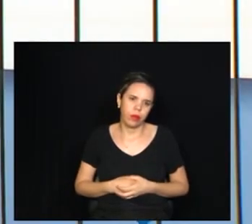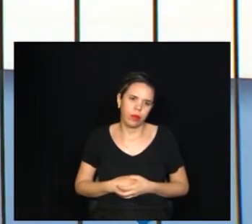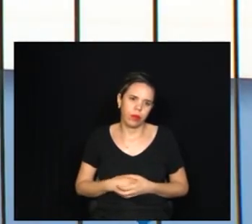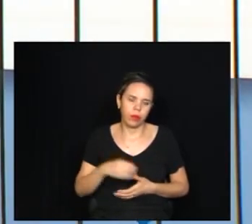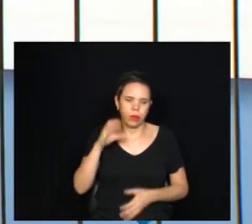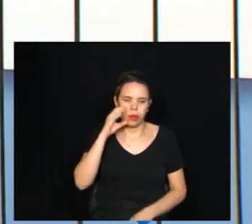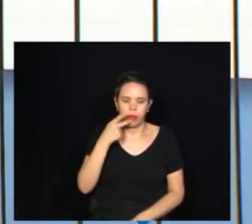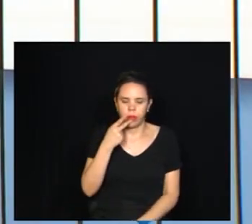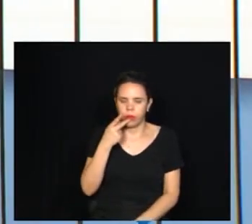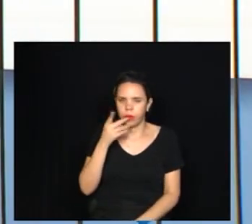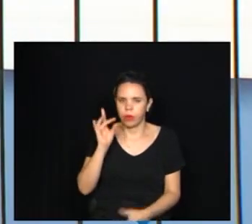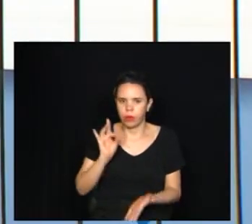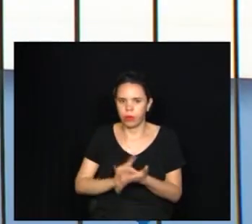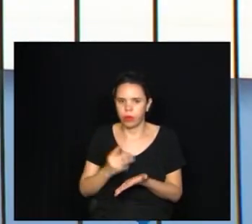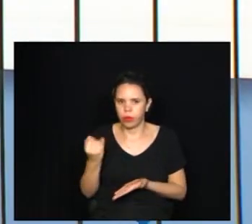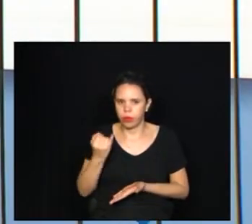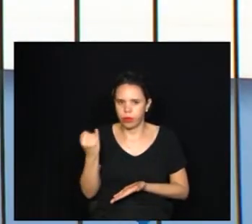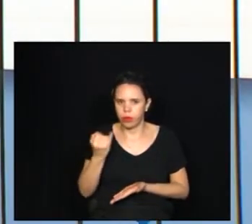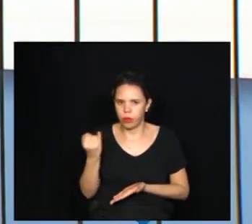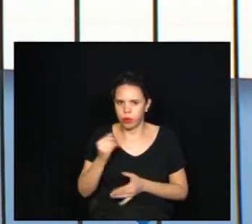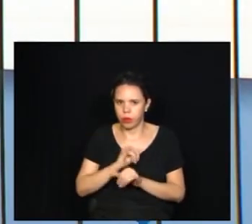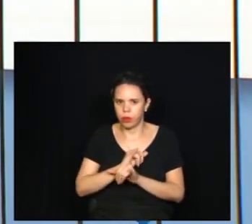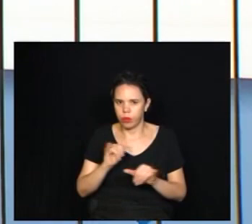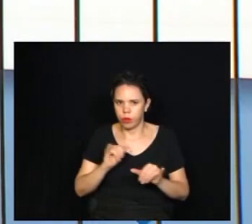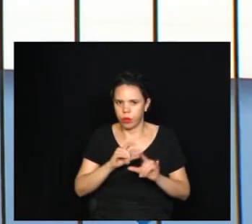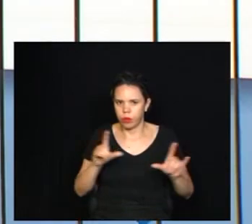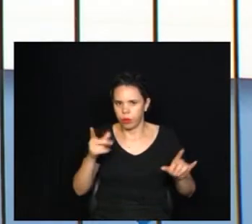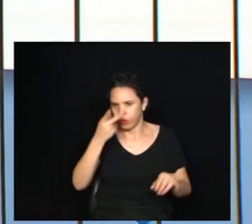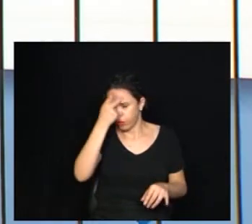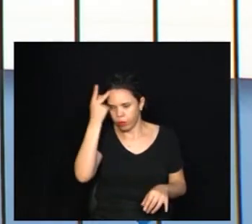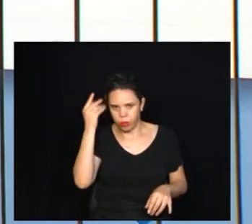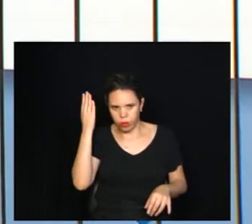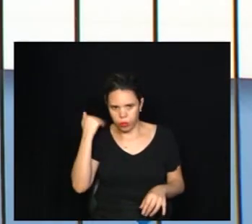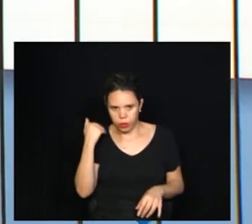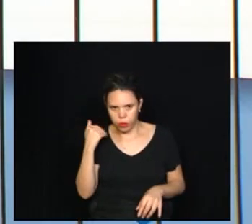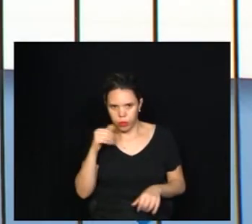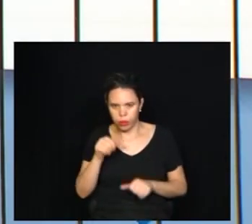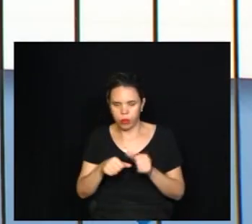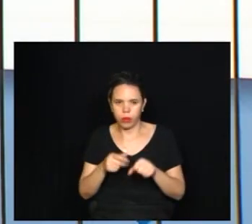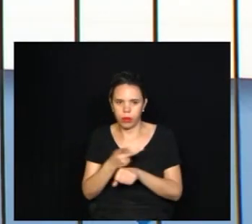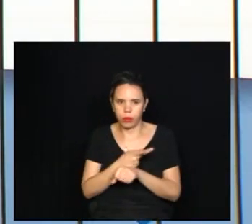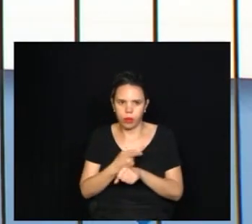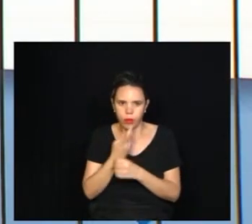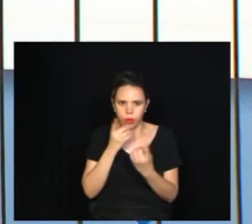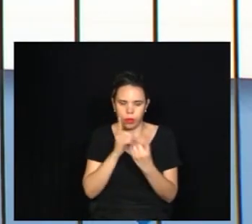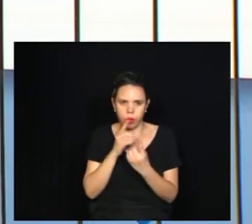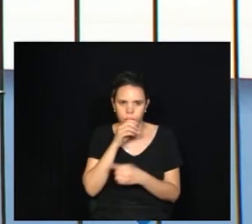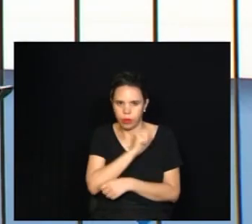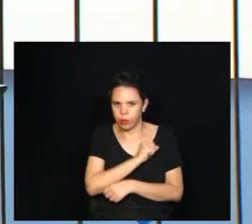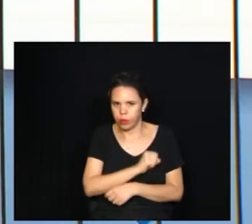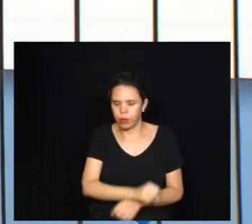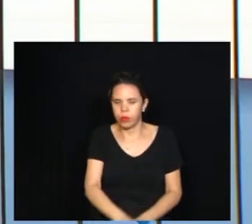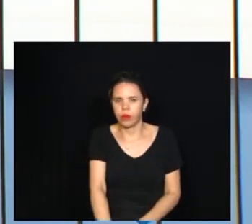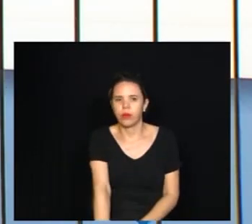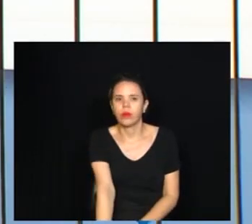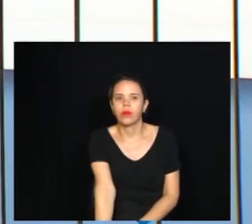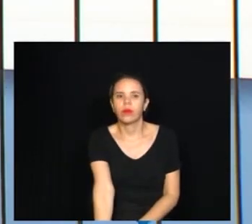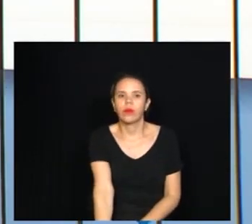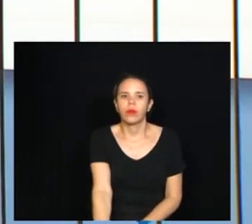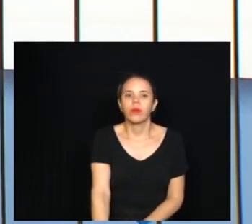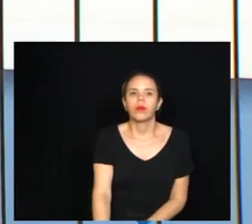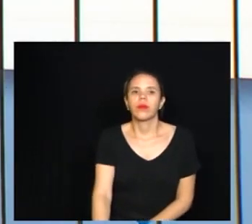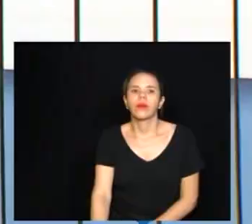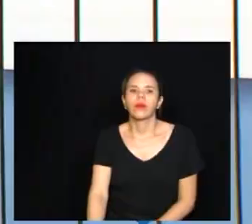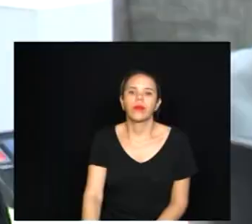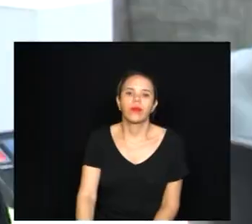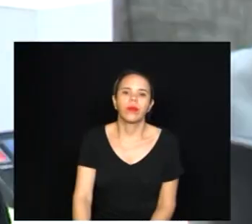Cirilo enfatiza a importância da informação para que as pessoas busquem atendimento o mais rápido possível.